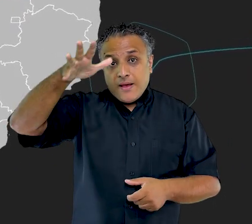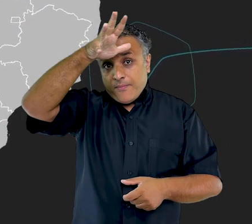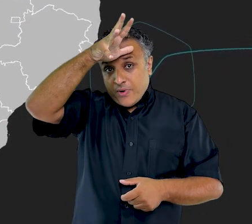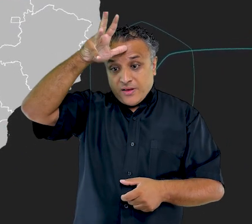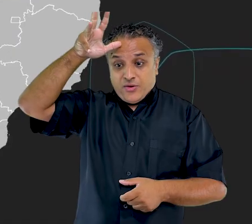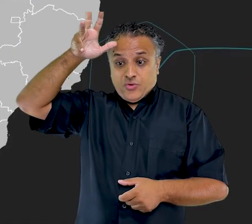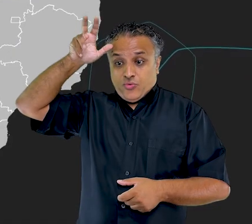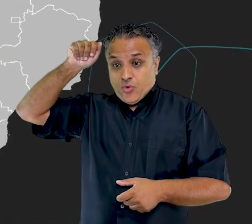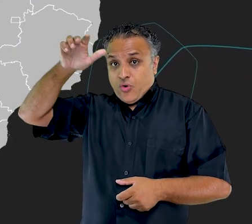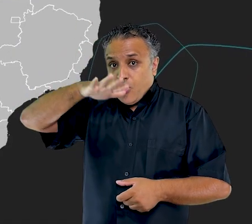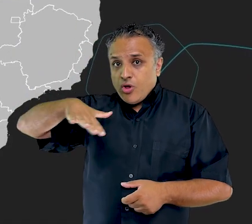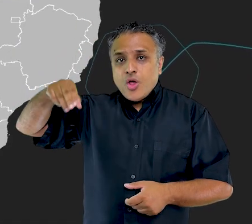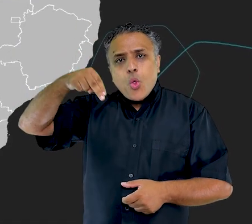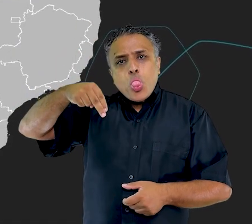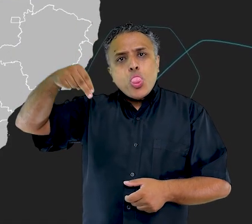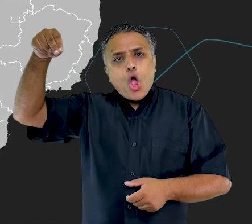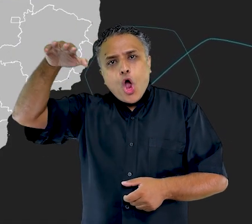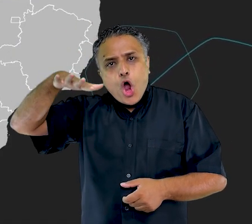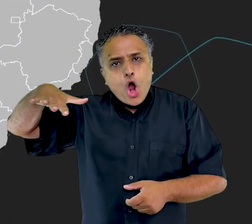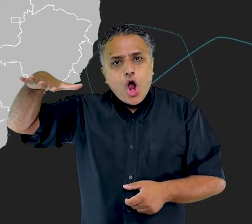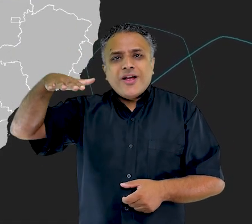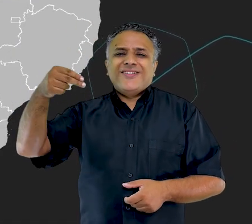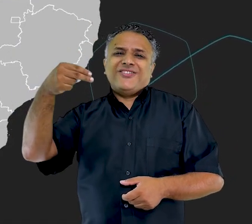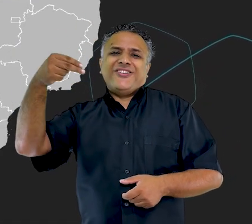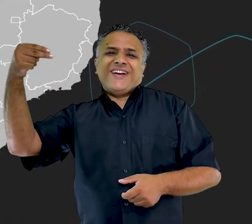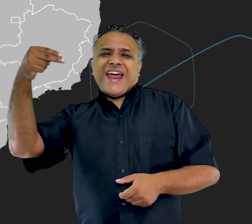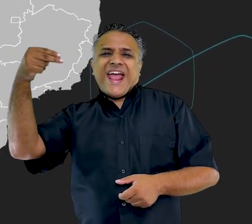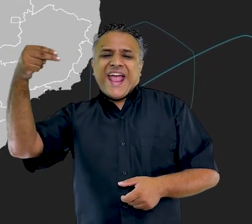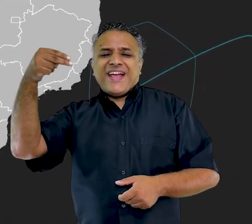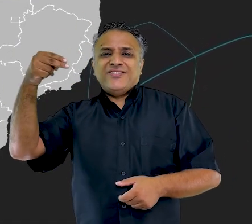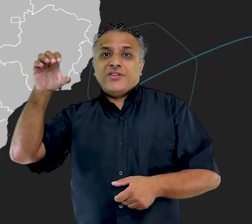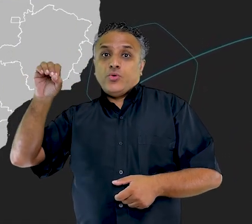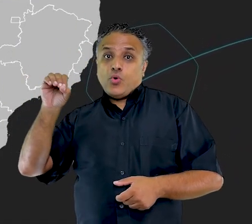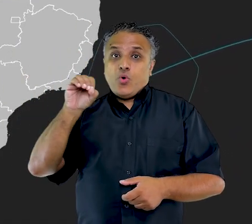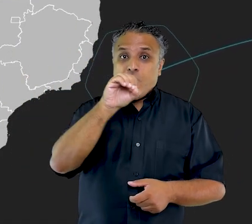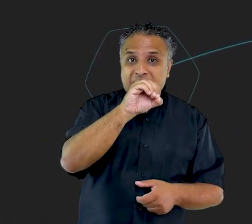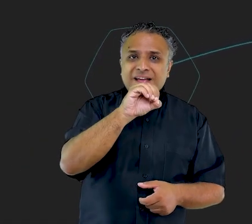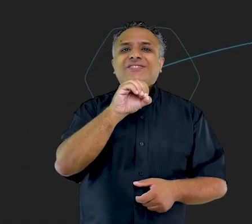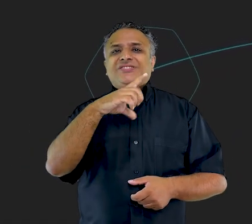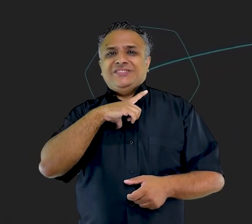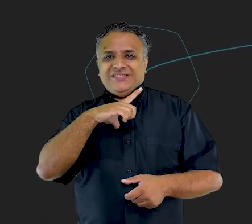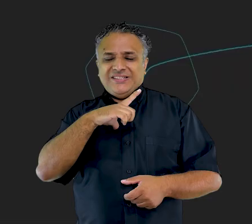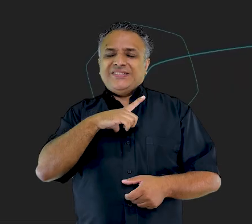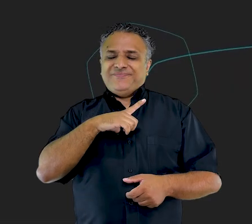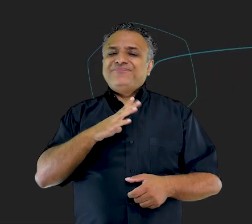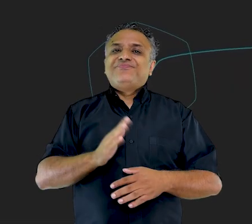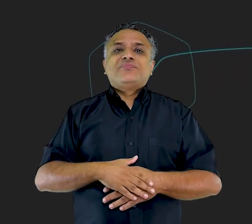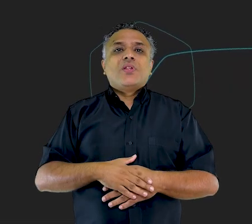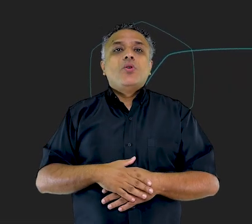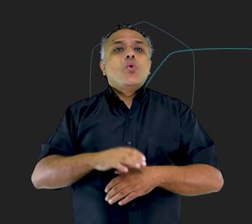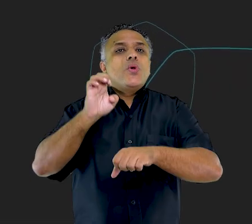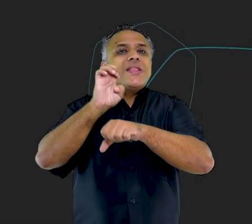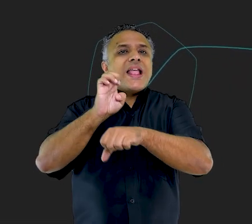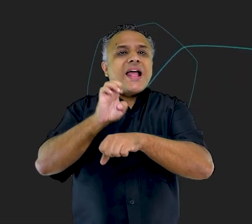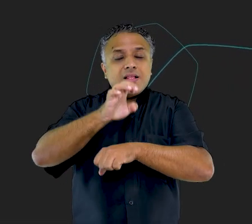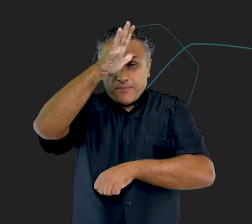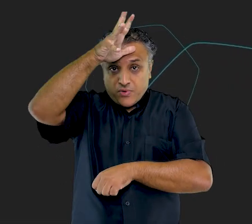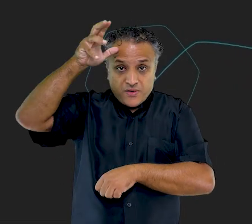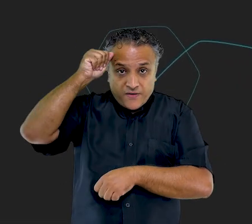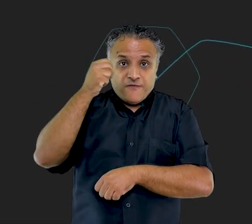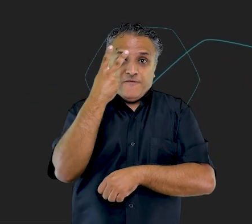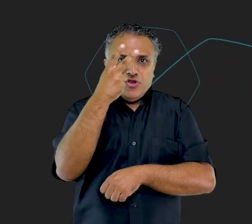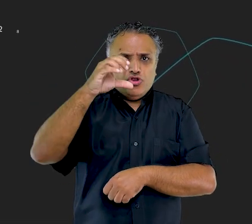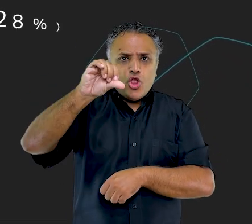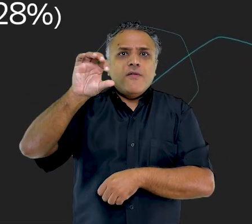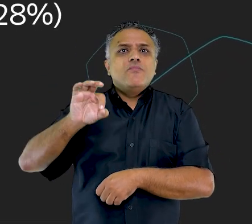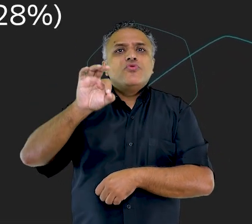Legal, que abrange o norte, parte do nordeste e do centro-oeste. O estado do Amazonas concentra 29%